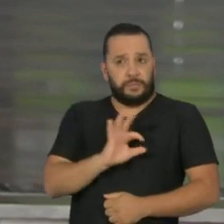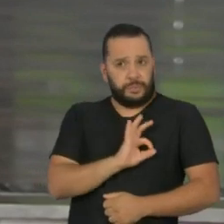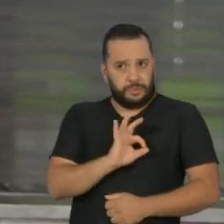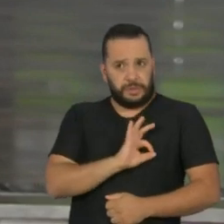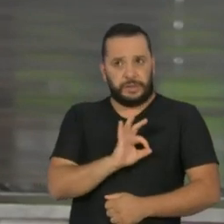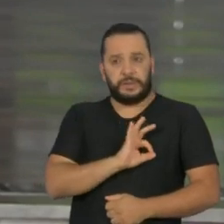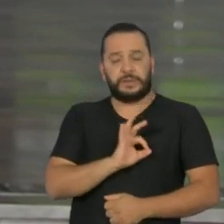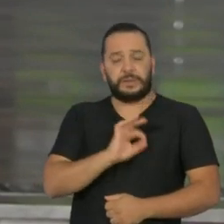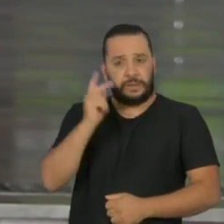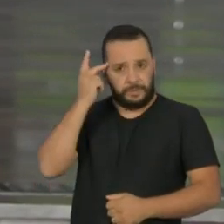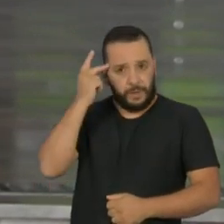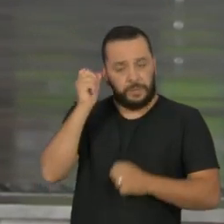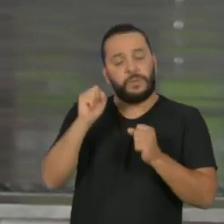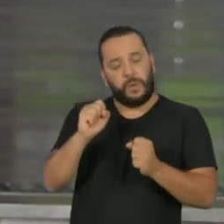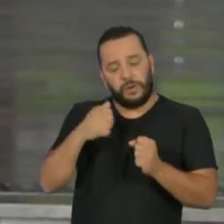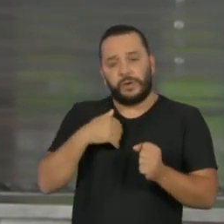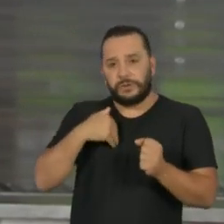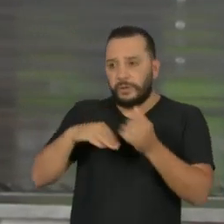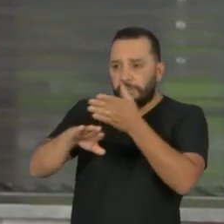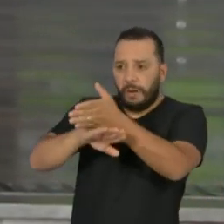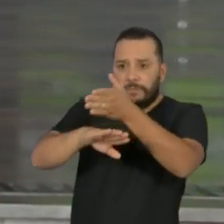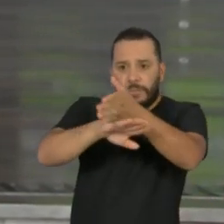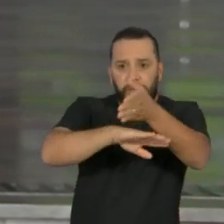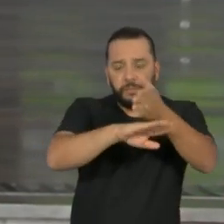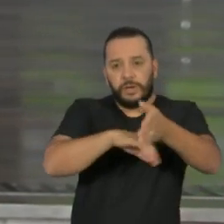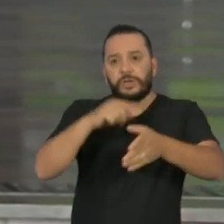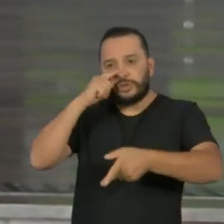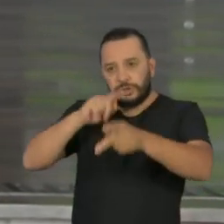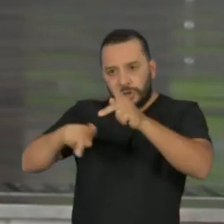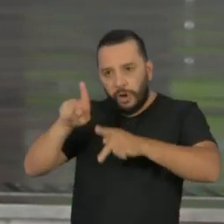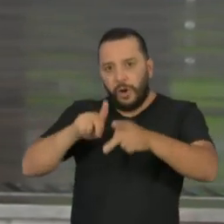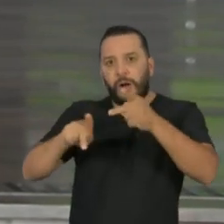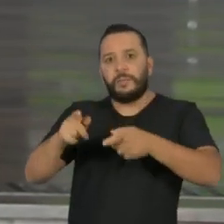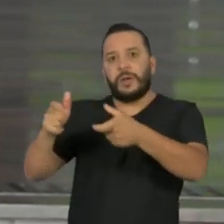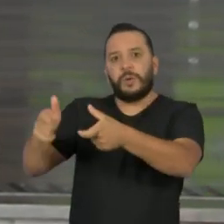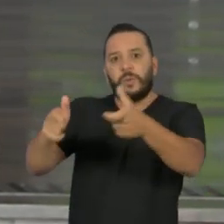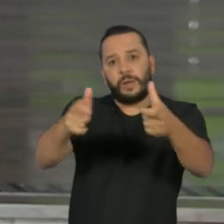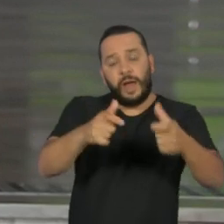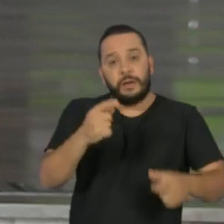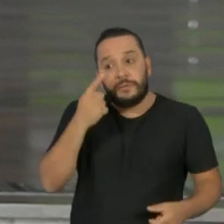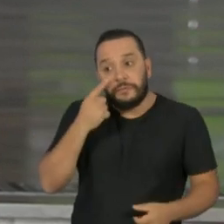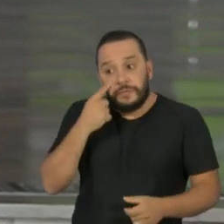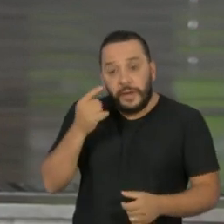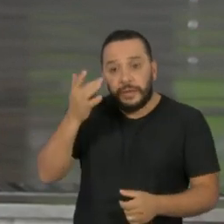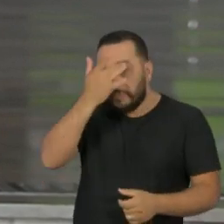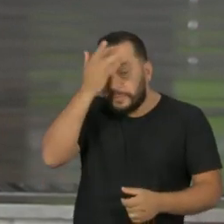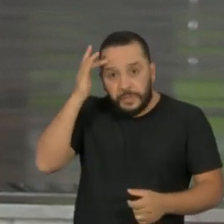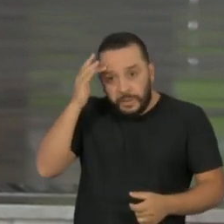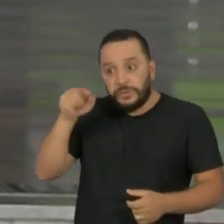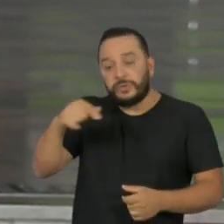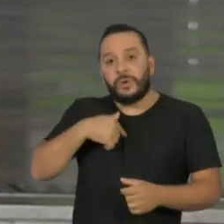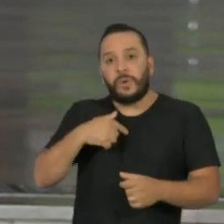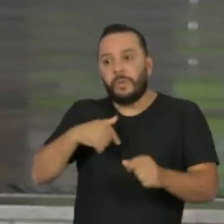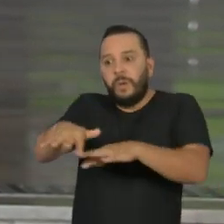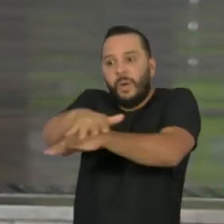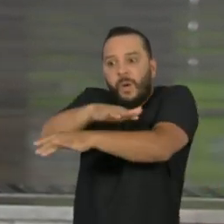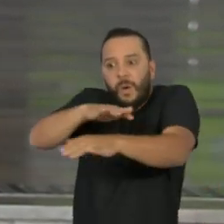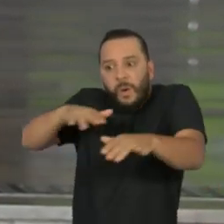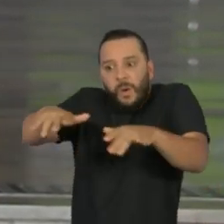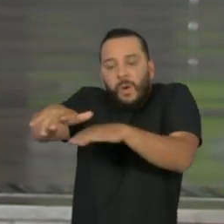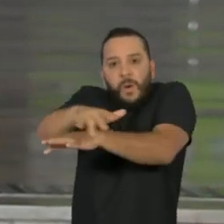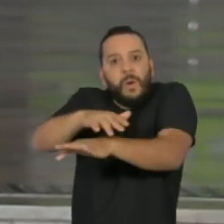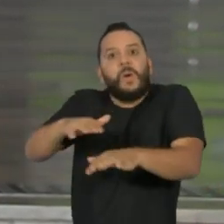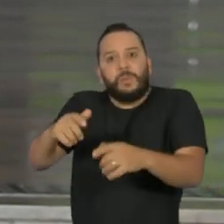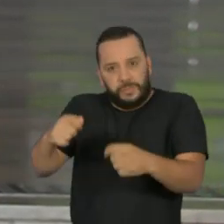Pública do Estado de São Paulo poderá ser acionado, se necessário for, para a complementação da fiscalização. Mas eu quero